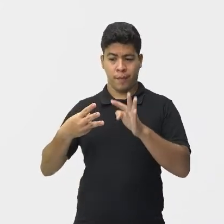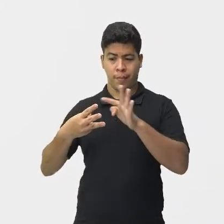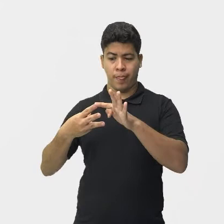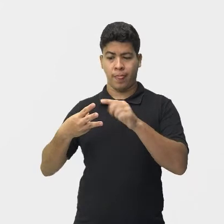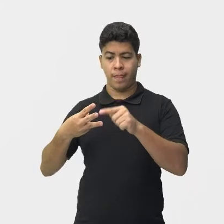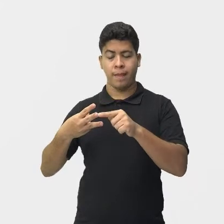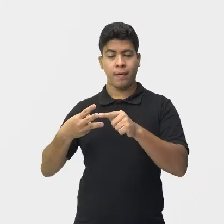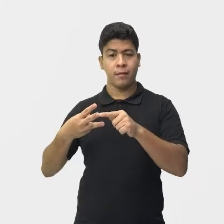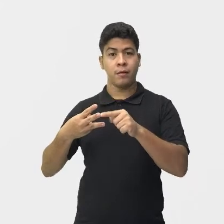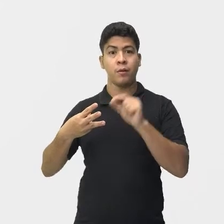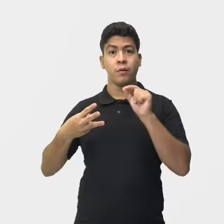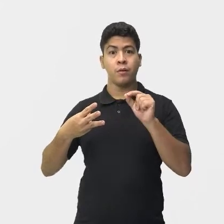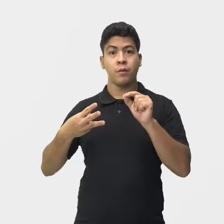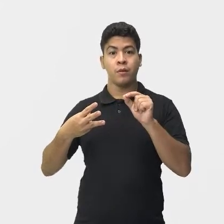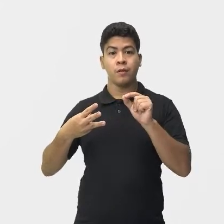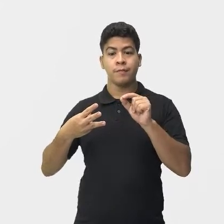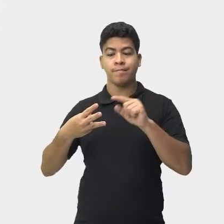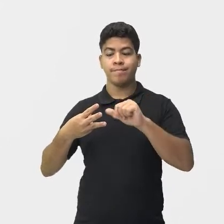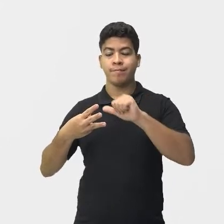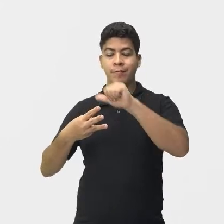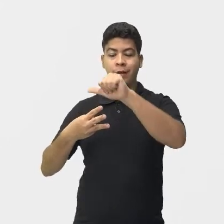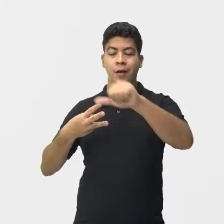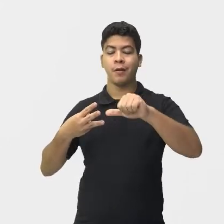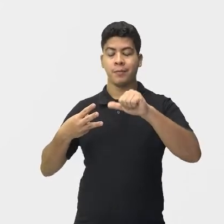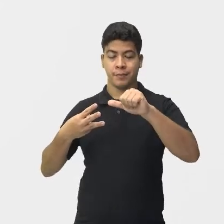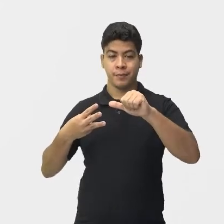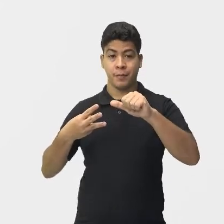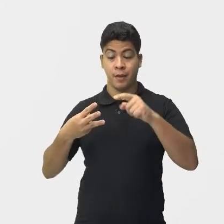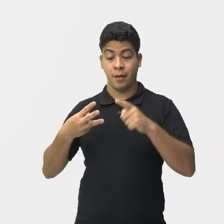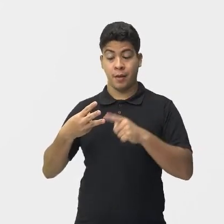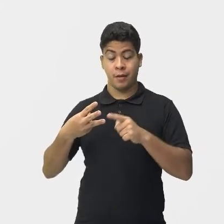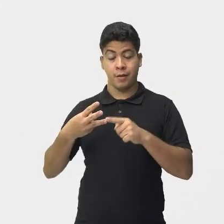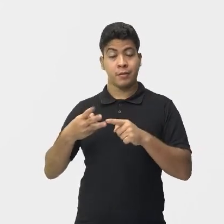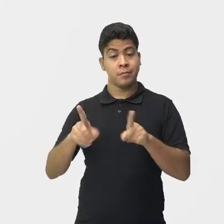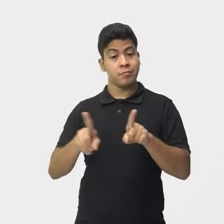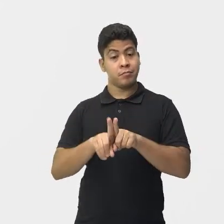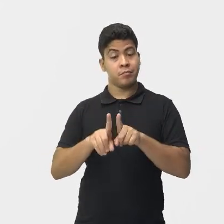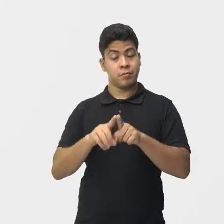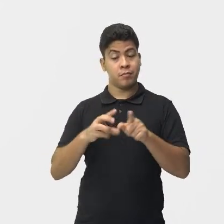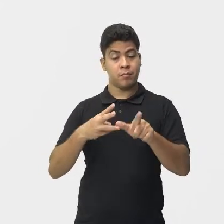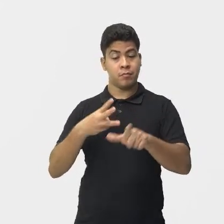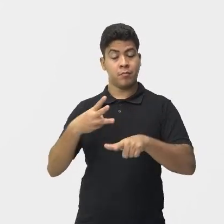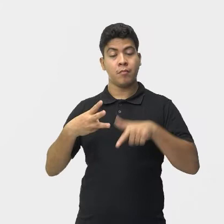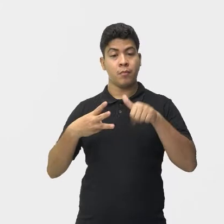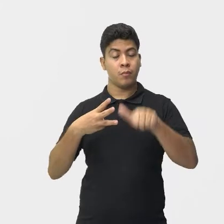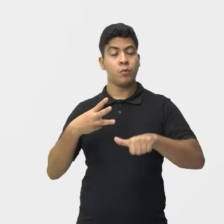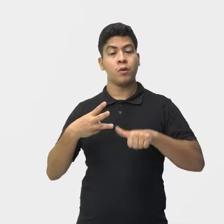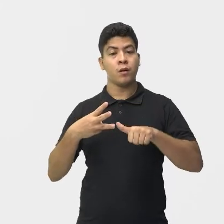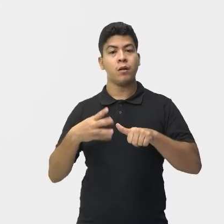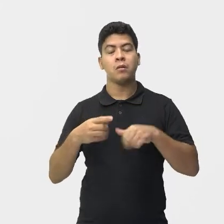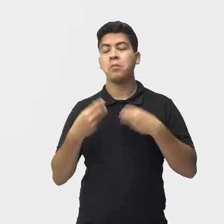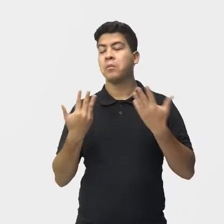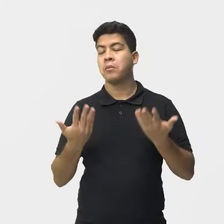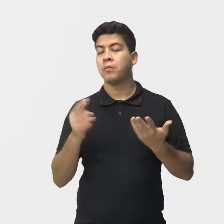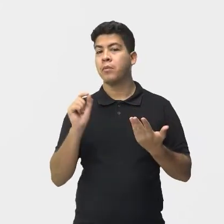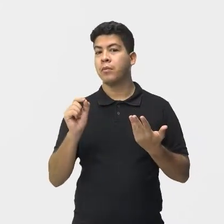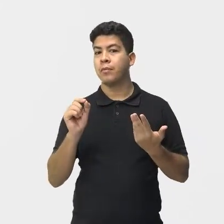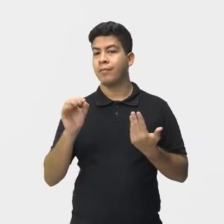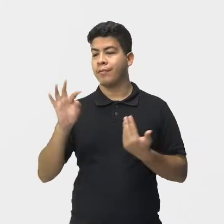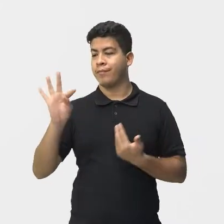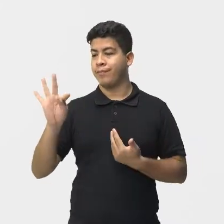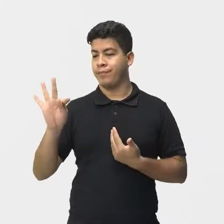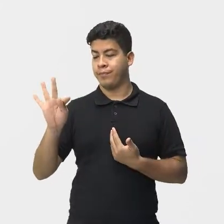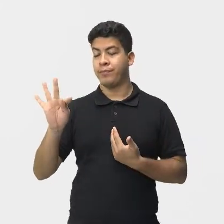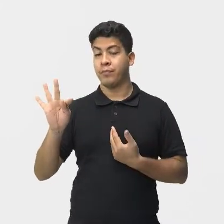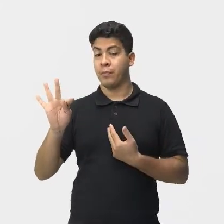modificavam eram diretamente proporcionais. Mas quando eu mantenho uma temperatura constante, a pressão e o volume, que